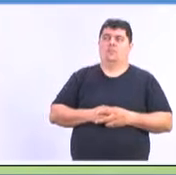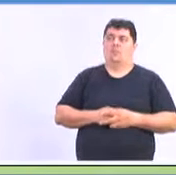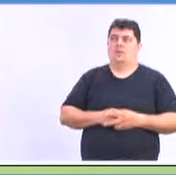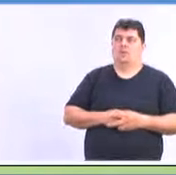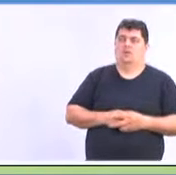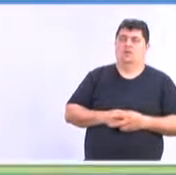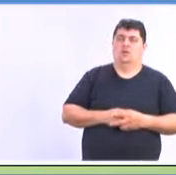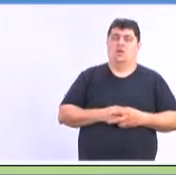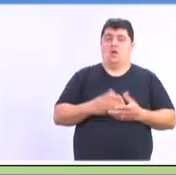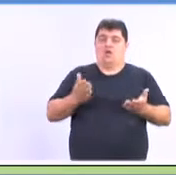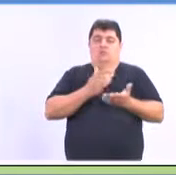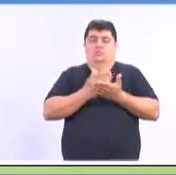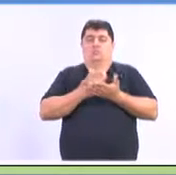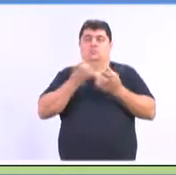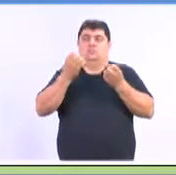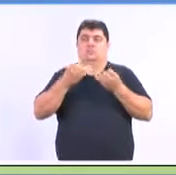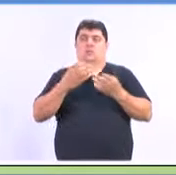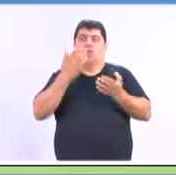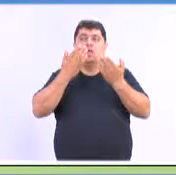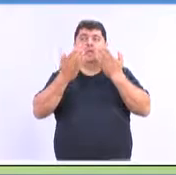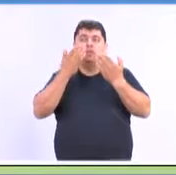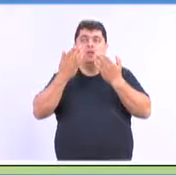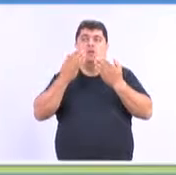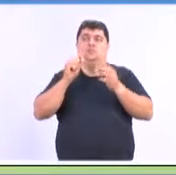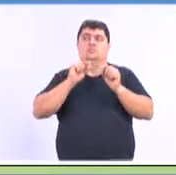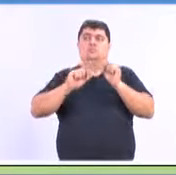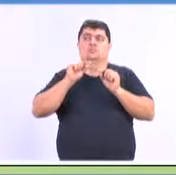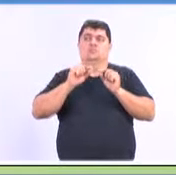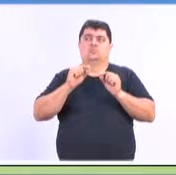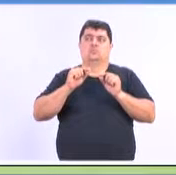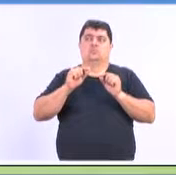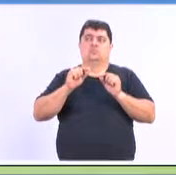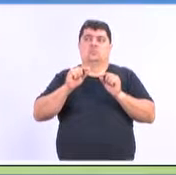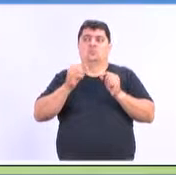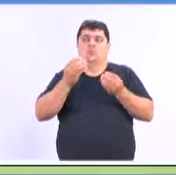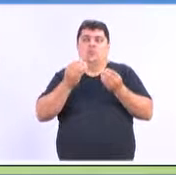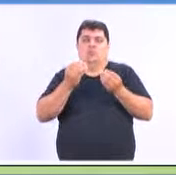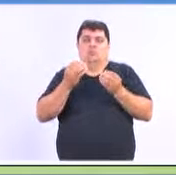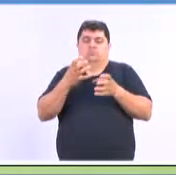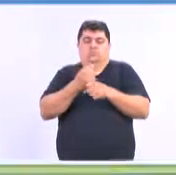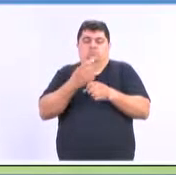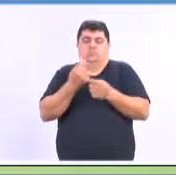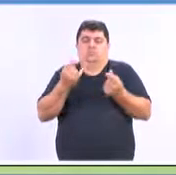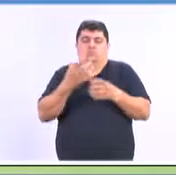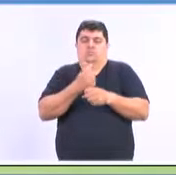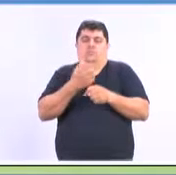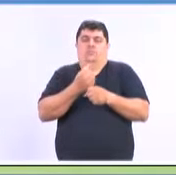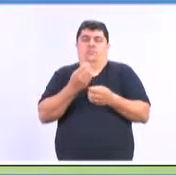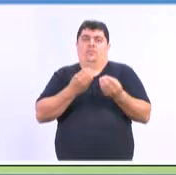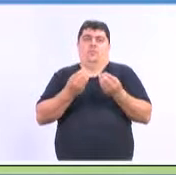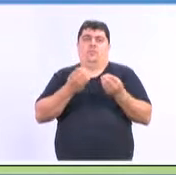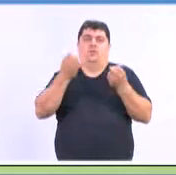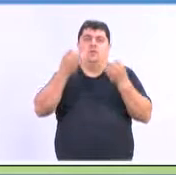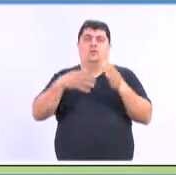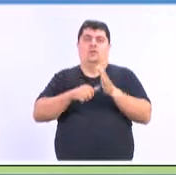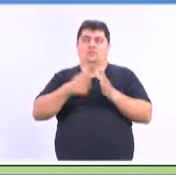sobre análise, né? Então vamos fazer uma abordagem inicial das análises das demonstrações contábeis. Para falar sobre análise, primeiro, das demonstrações